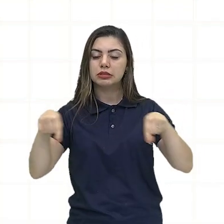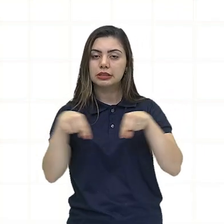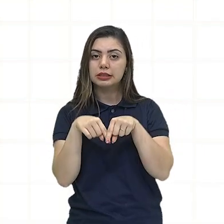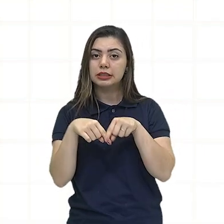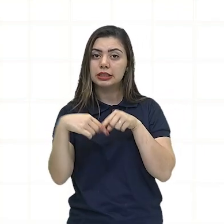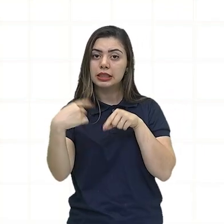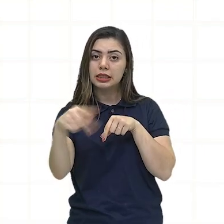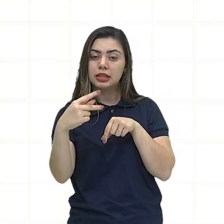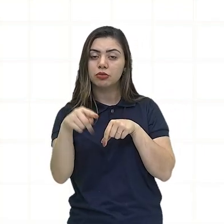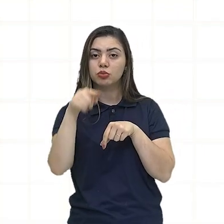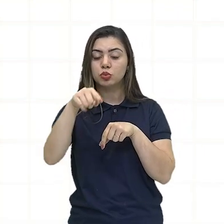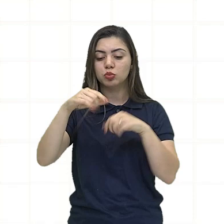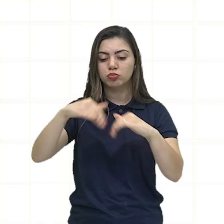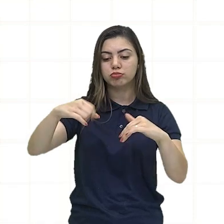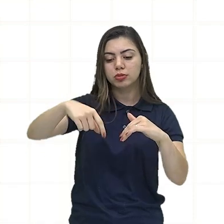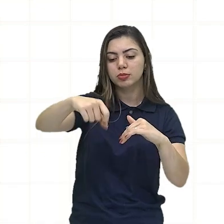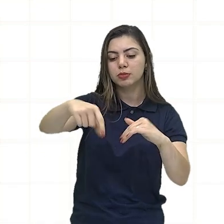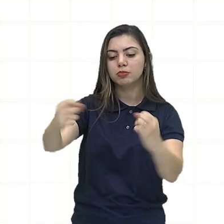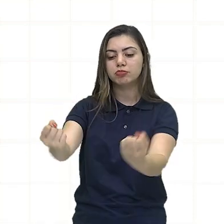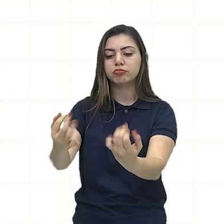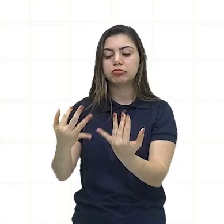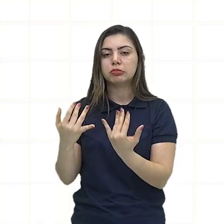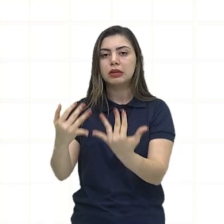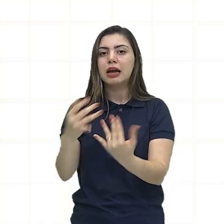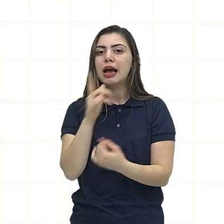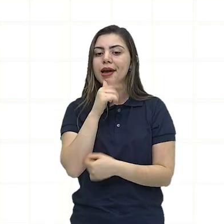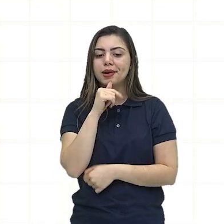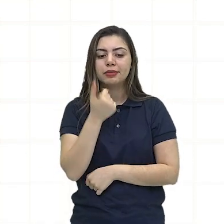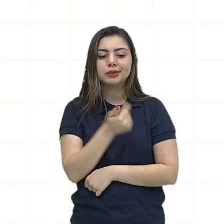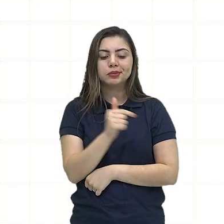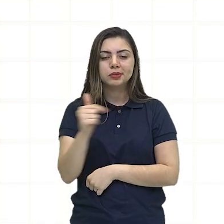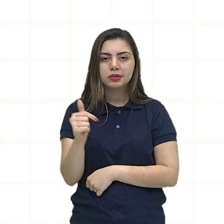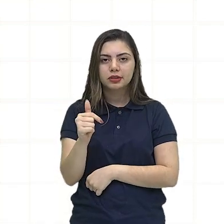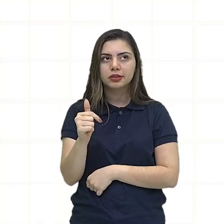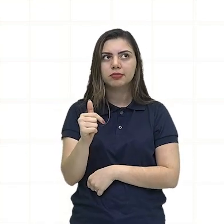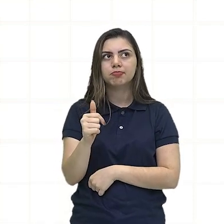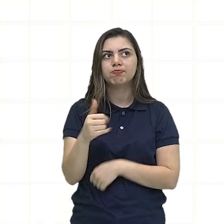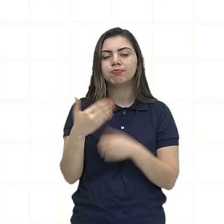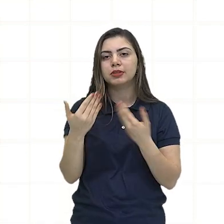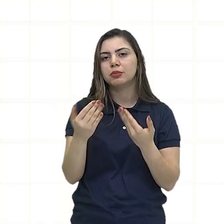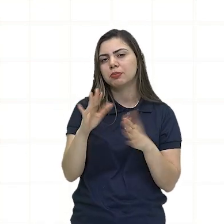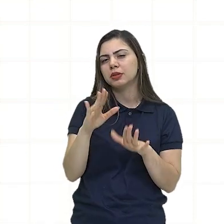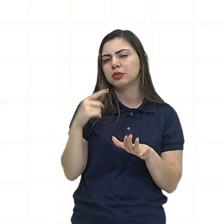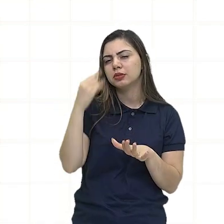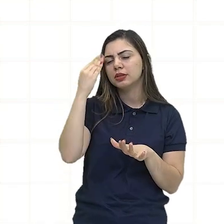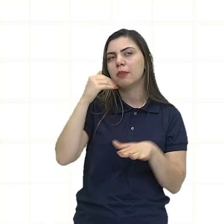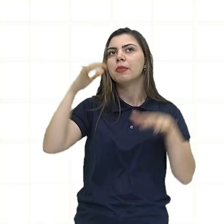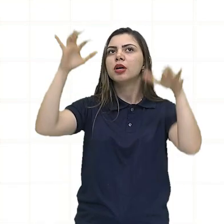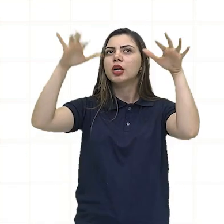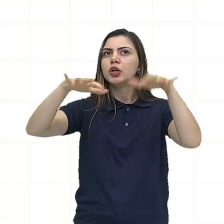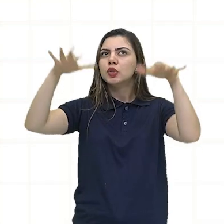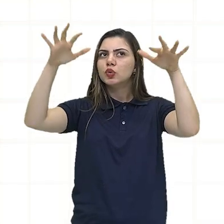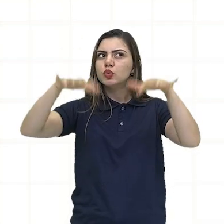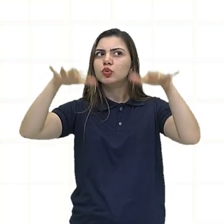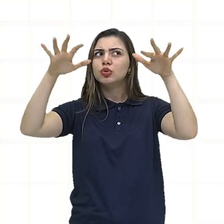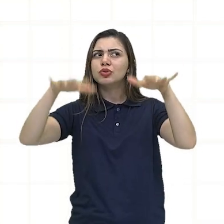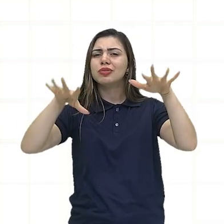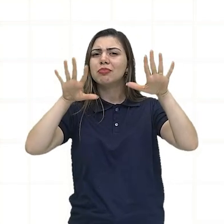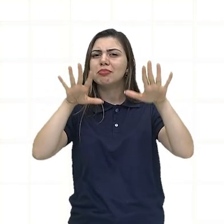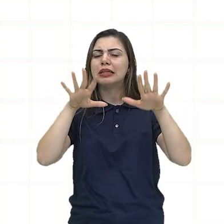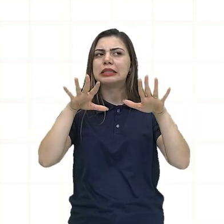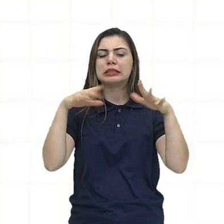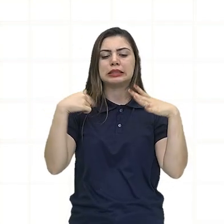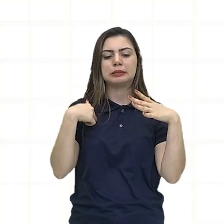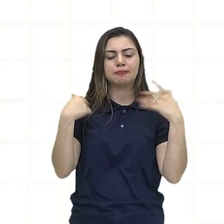tem água, a chuva é água natural, porque ela está caindo ali de uma forma natural. Mas